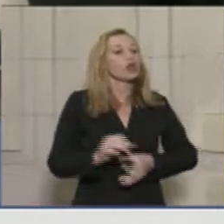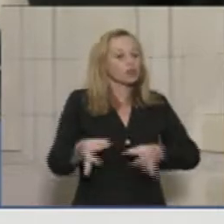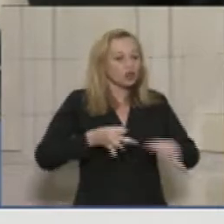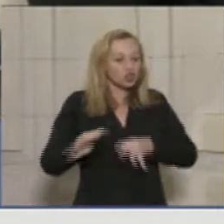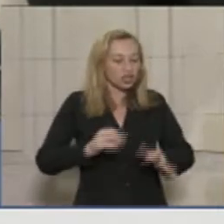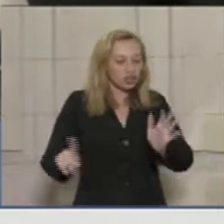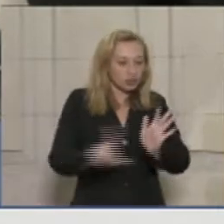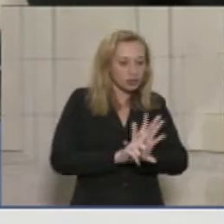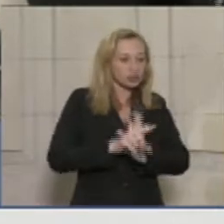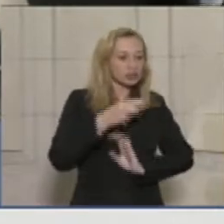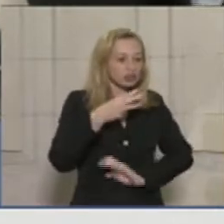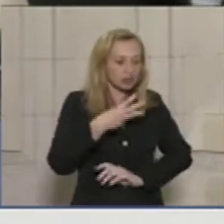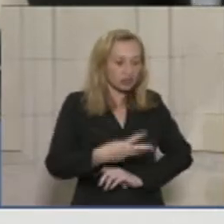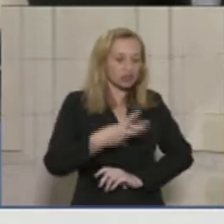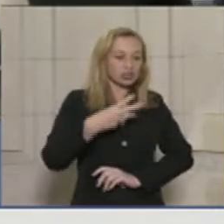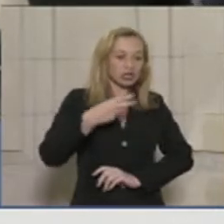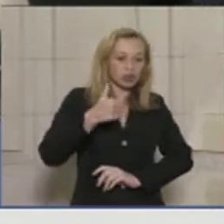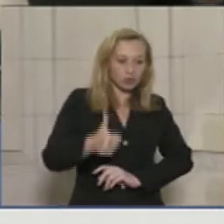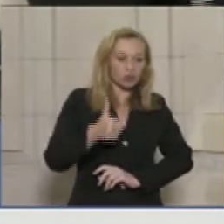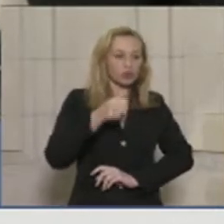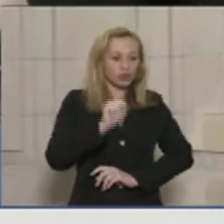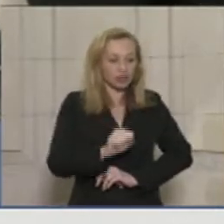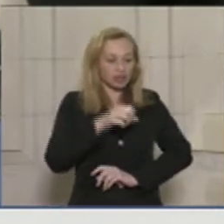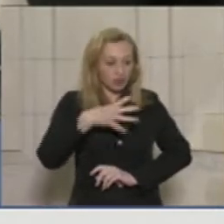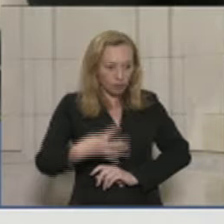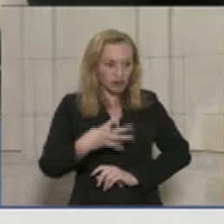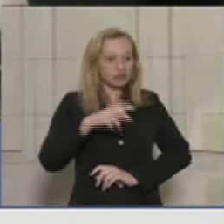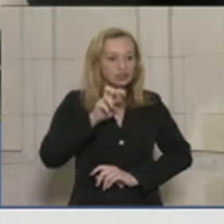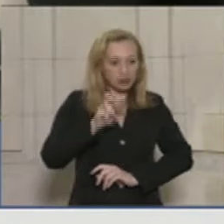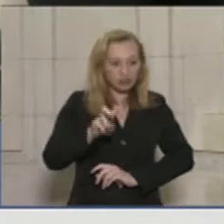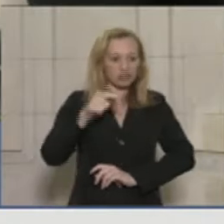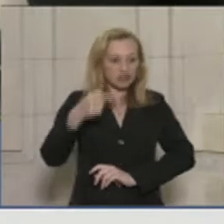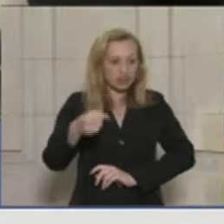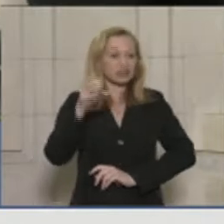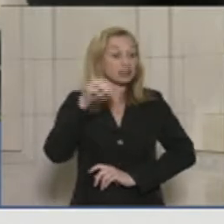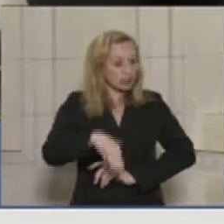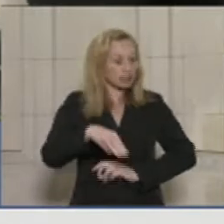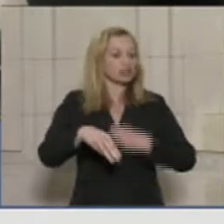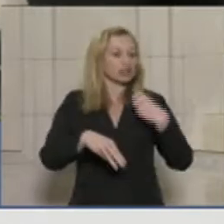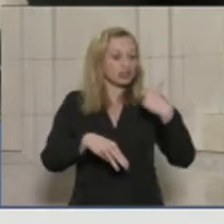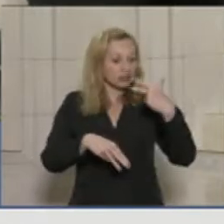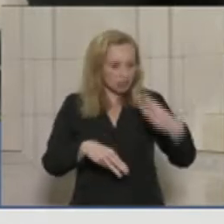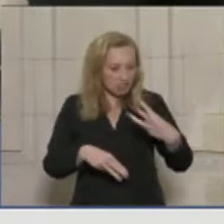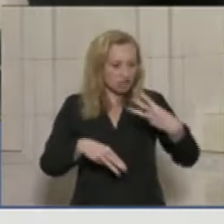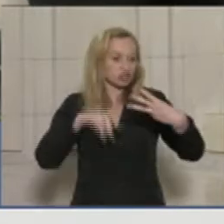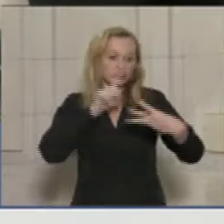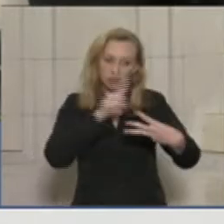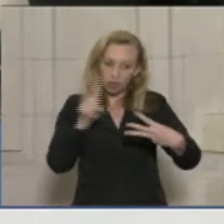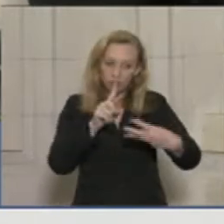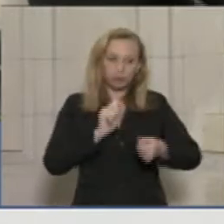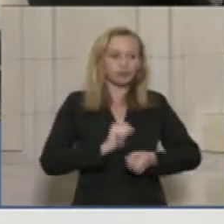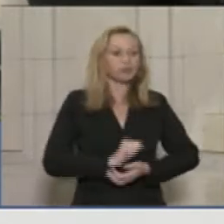Projeto de lei 3184, 57 sim e 3 não.